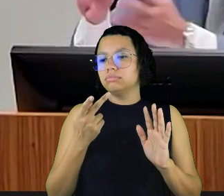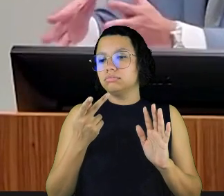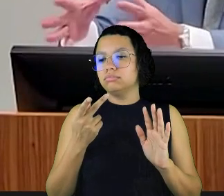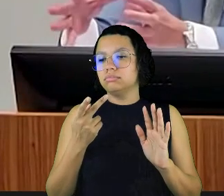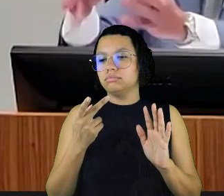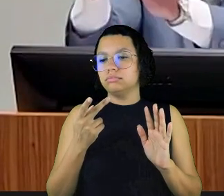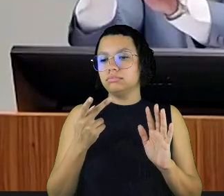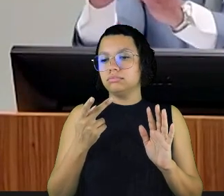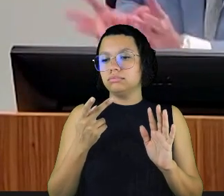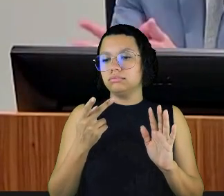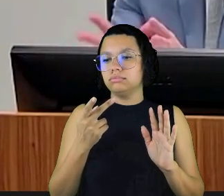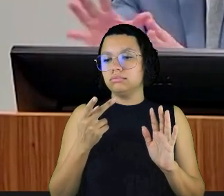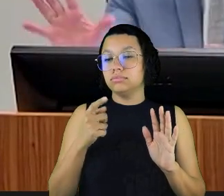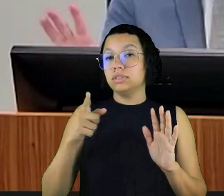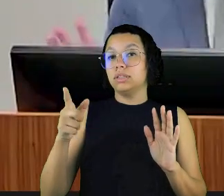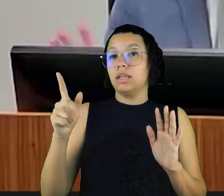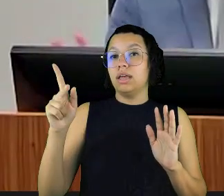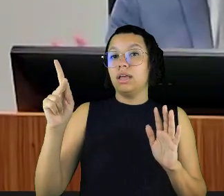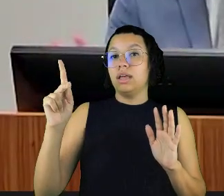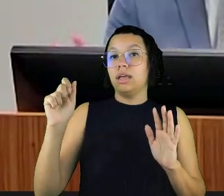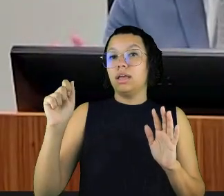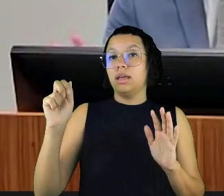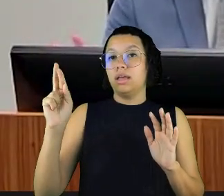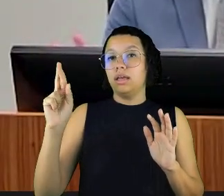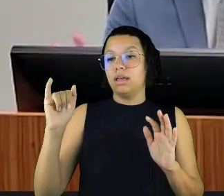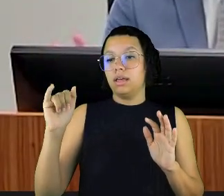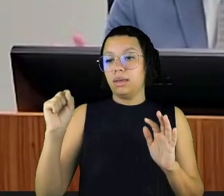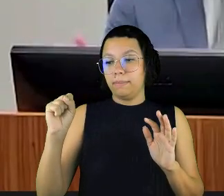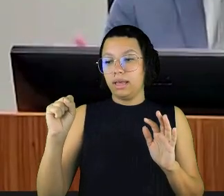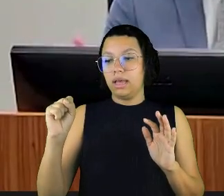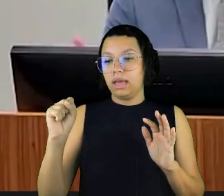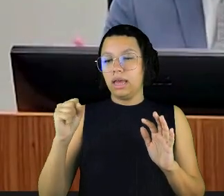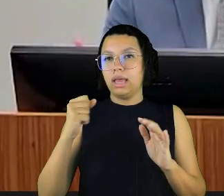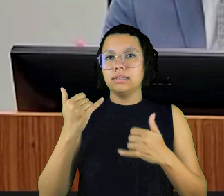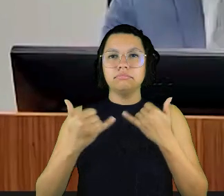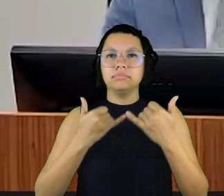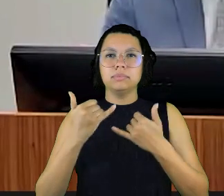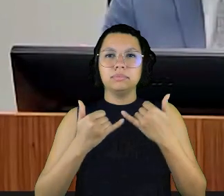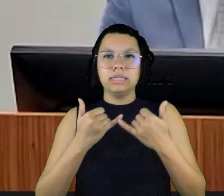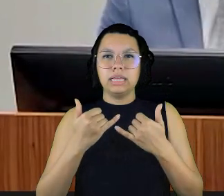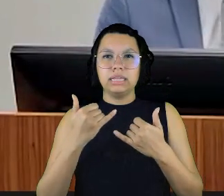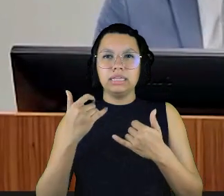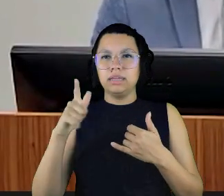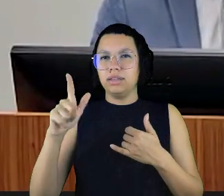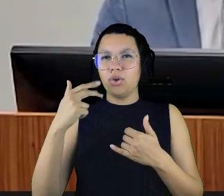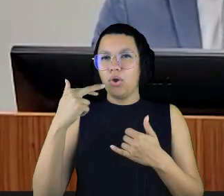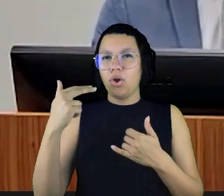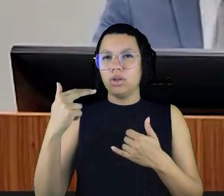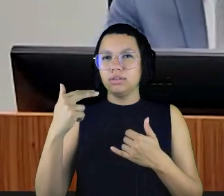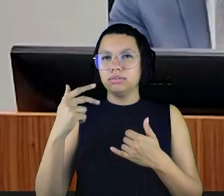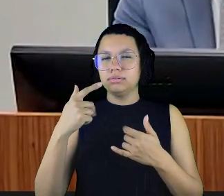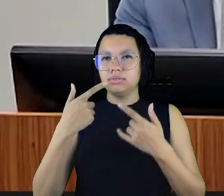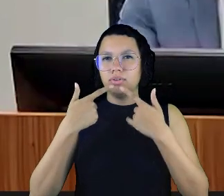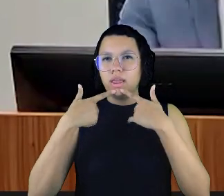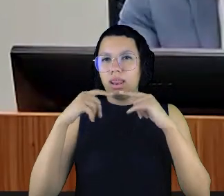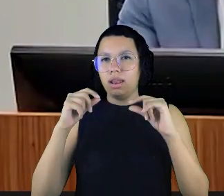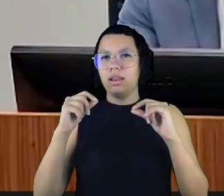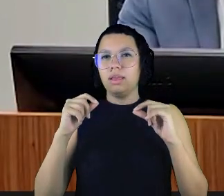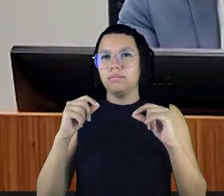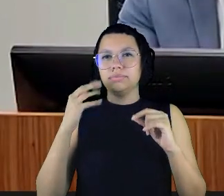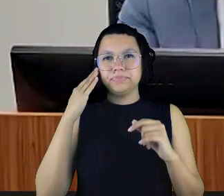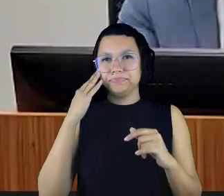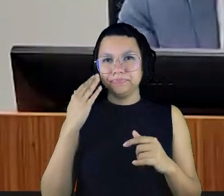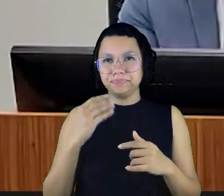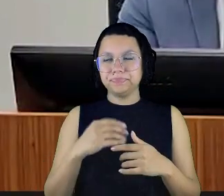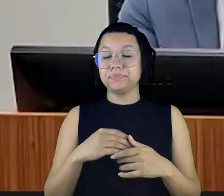no cul-de-sac, você está lá na encruzilhada. E aí, o que o sujeito vai fazer? Ou ele